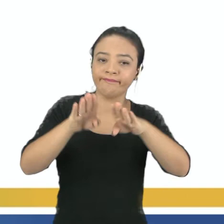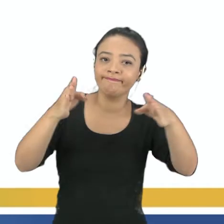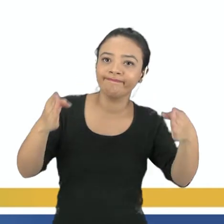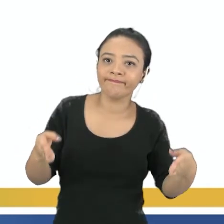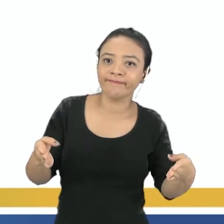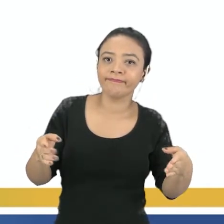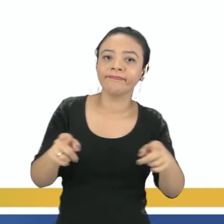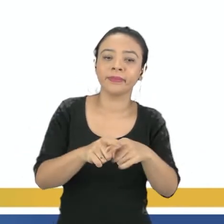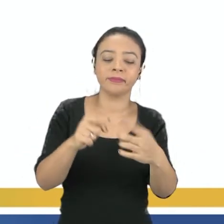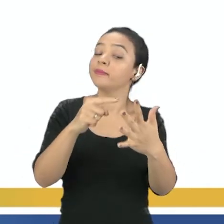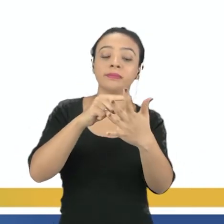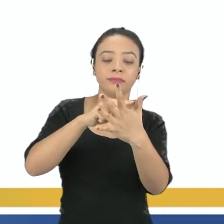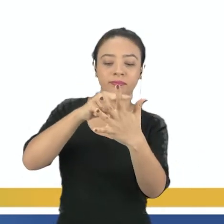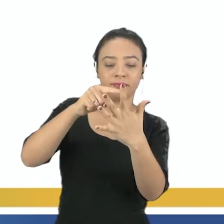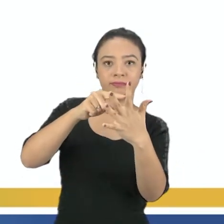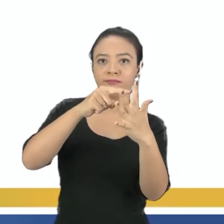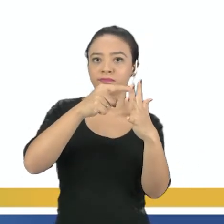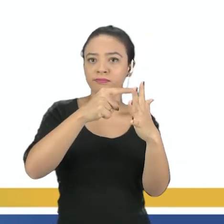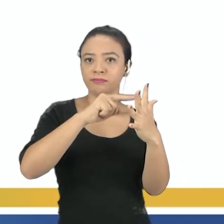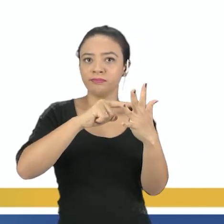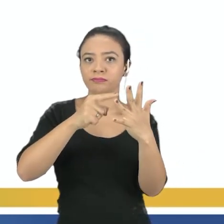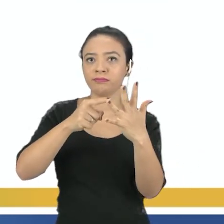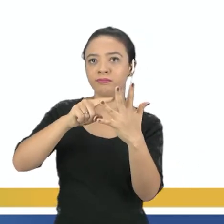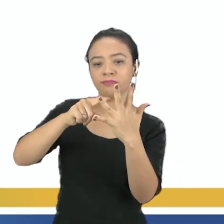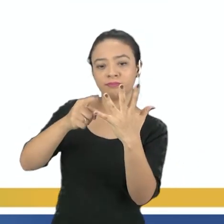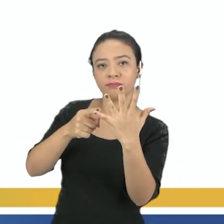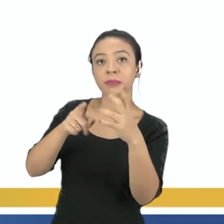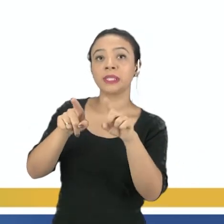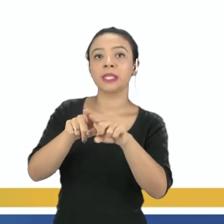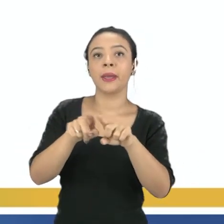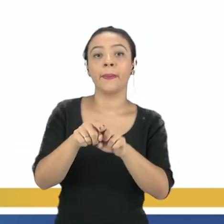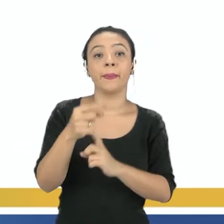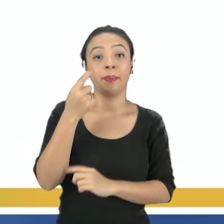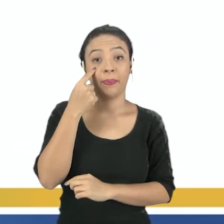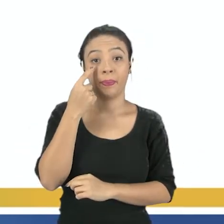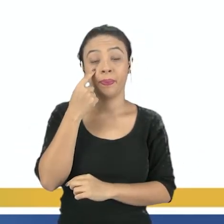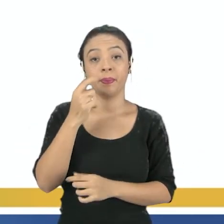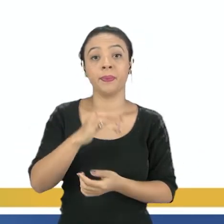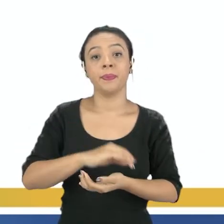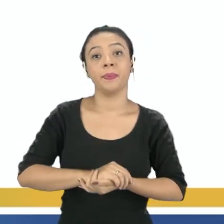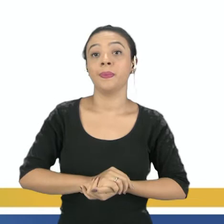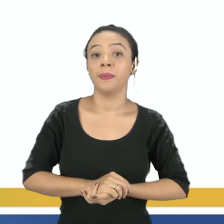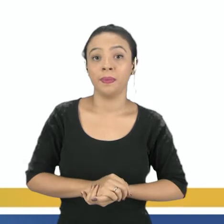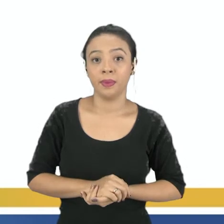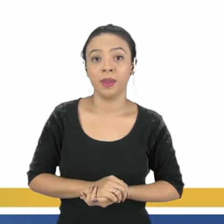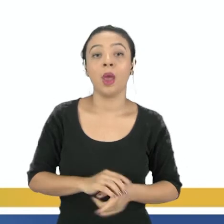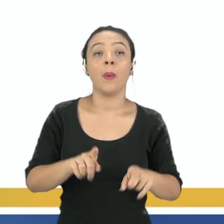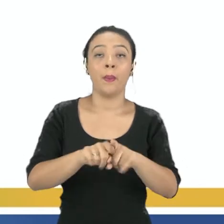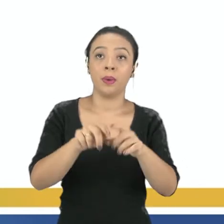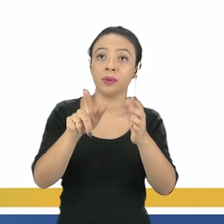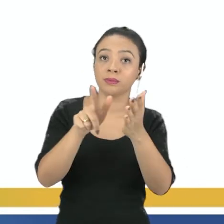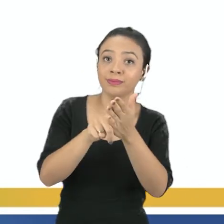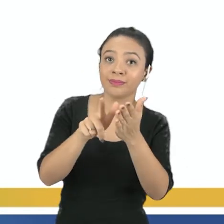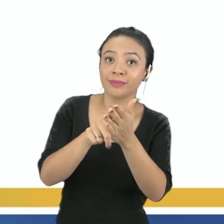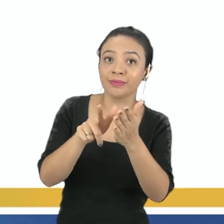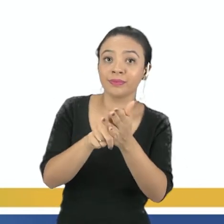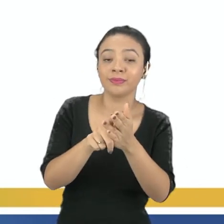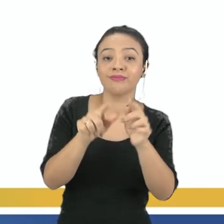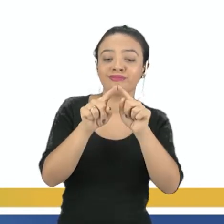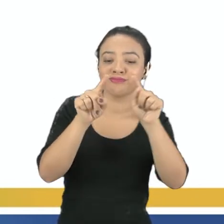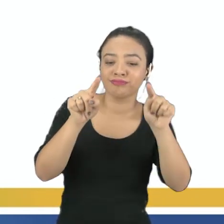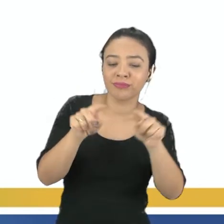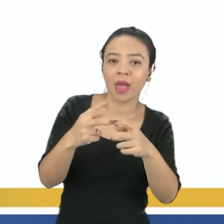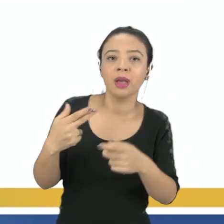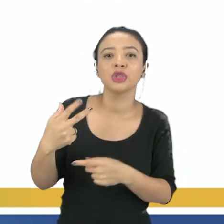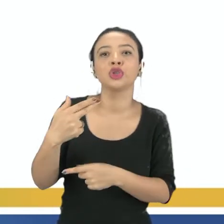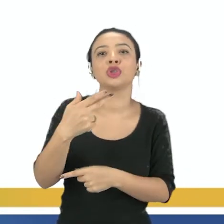abertura dos dedos da mão, né, observe aí na mesa a abertura aí dos dedos da mão, no papel, cubo, tesoura,